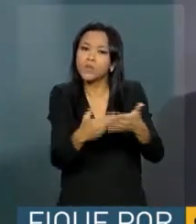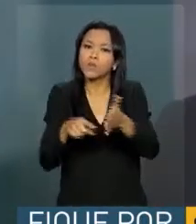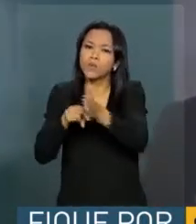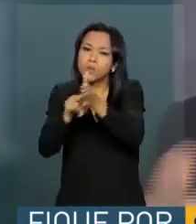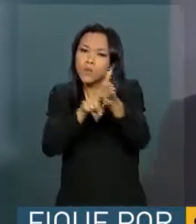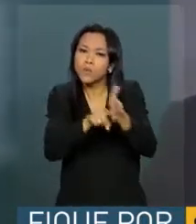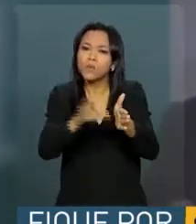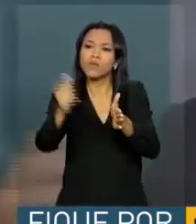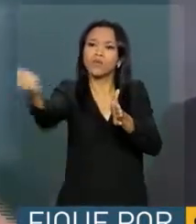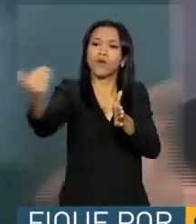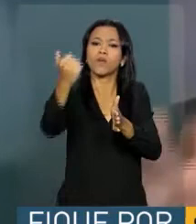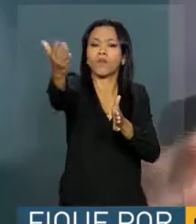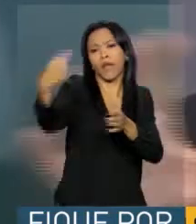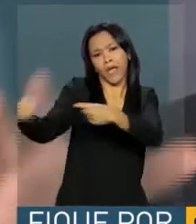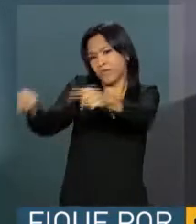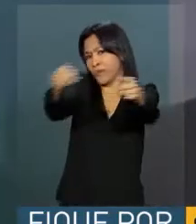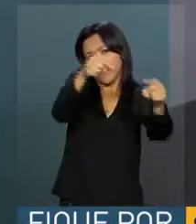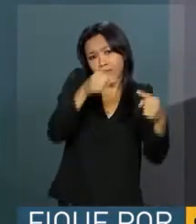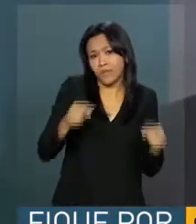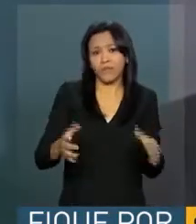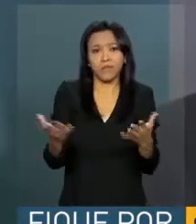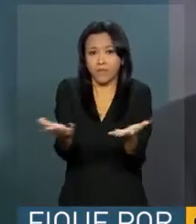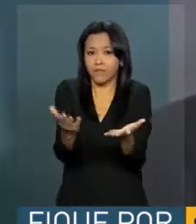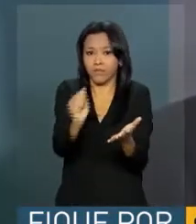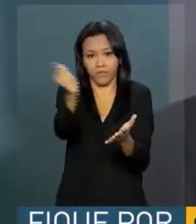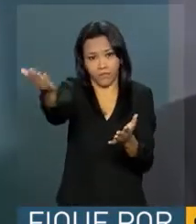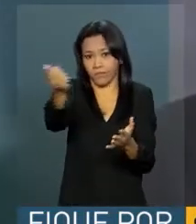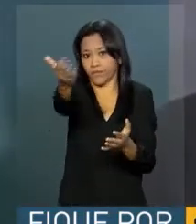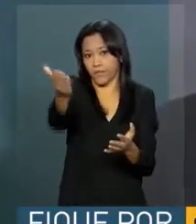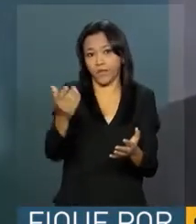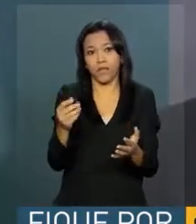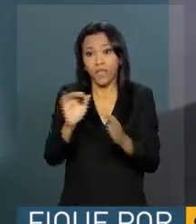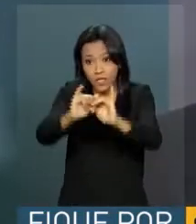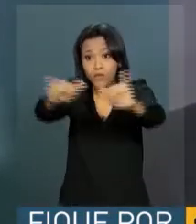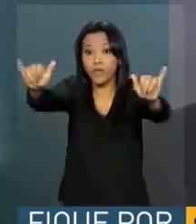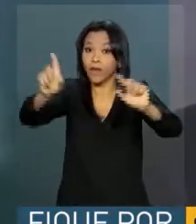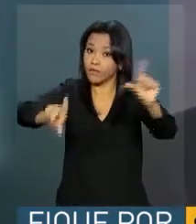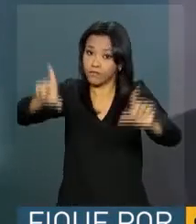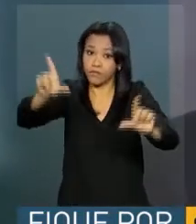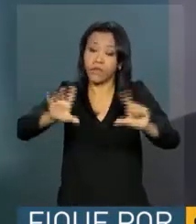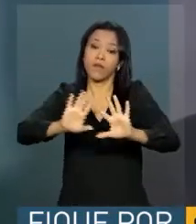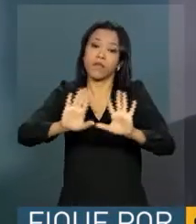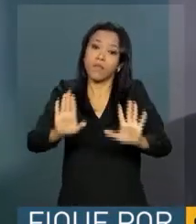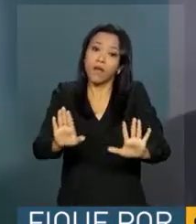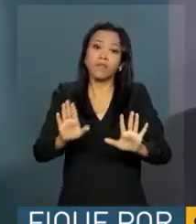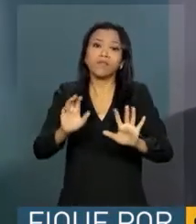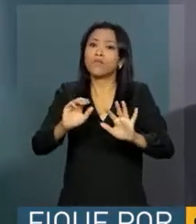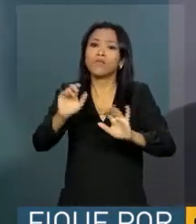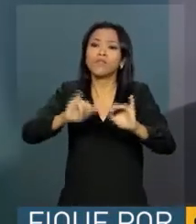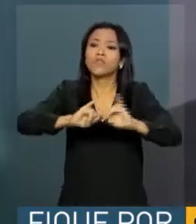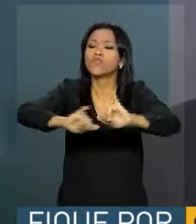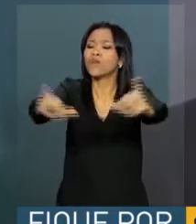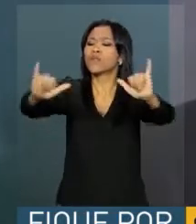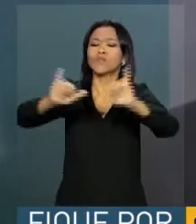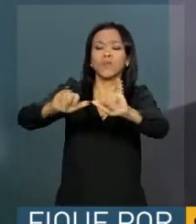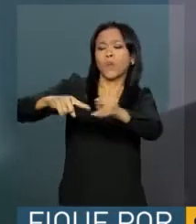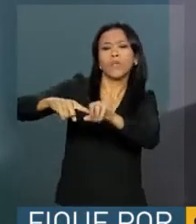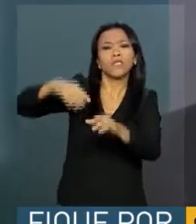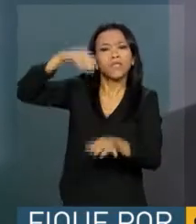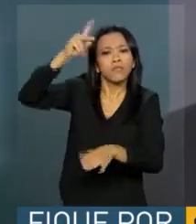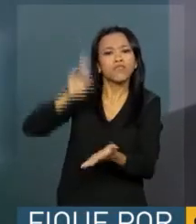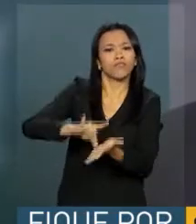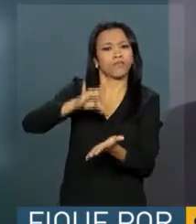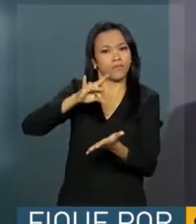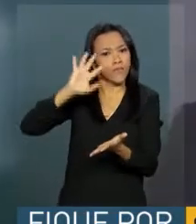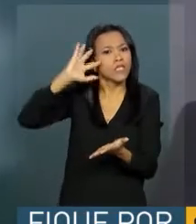são discutidos, etc., e muitas vezes são divulgados. Agora, são divulgações que não são decisões,